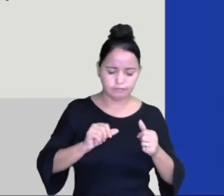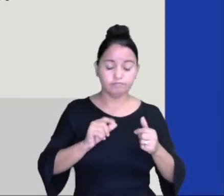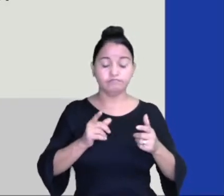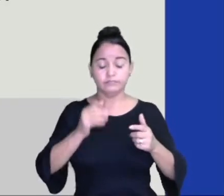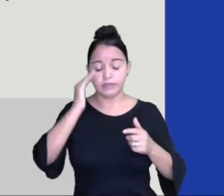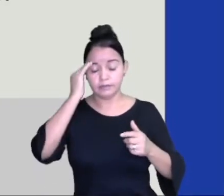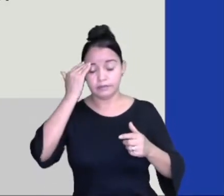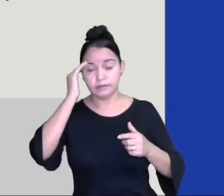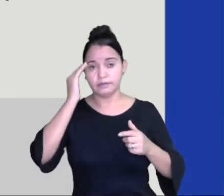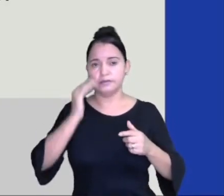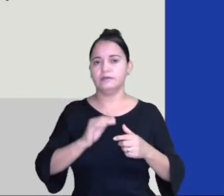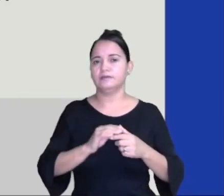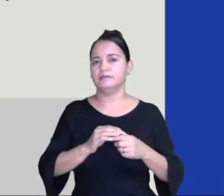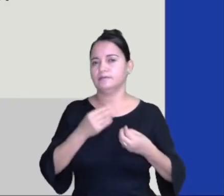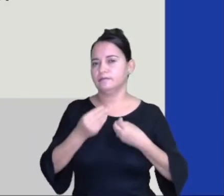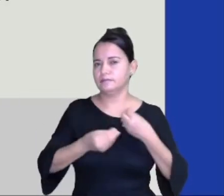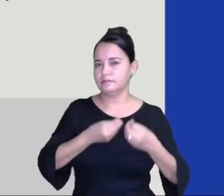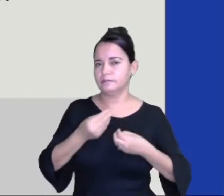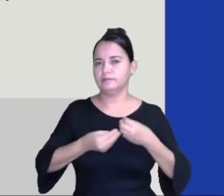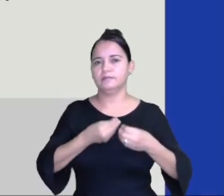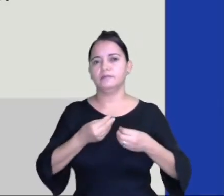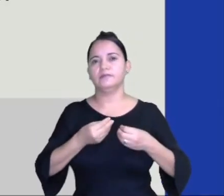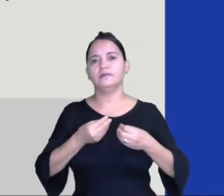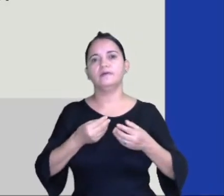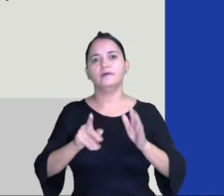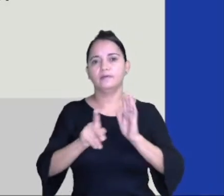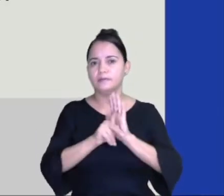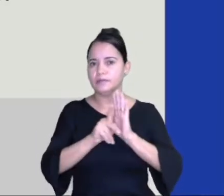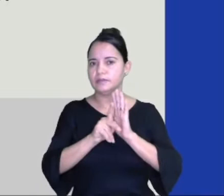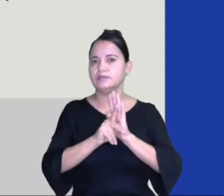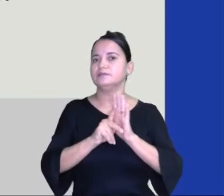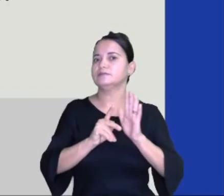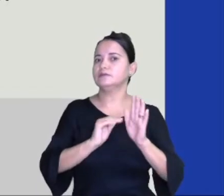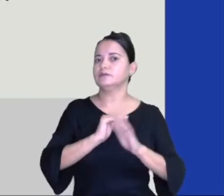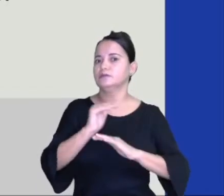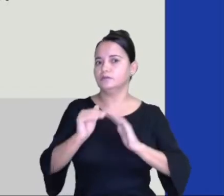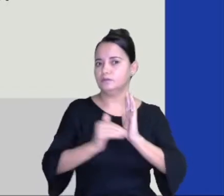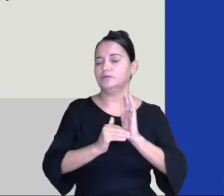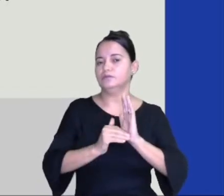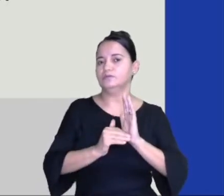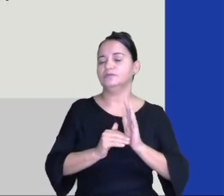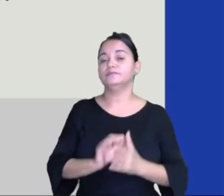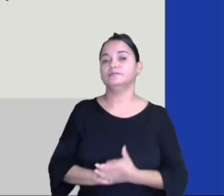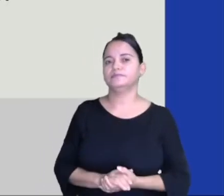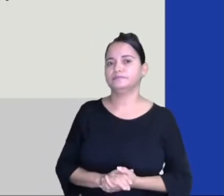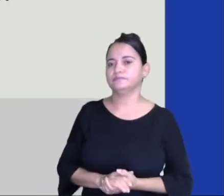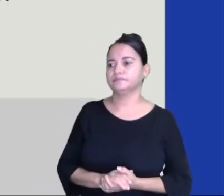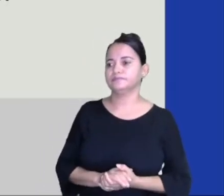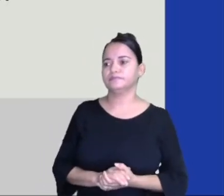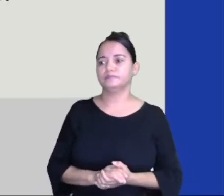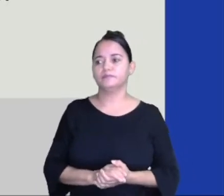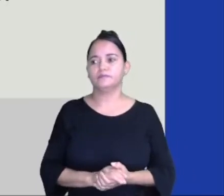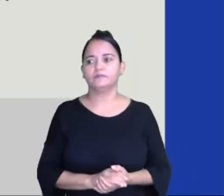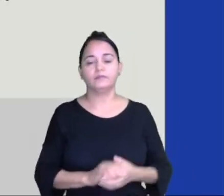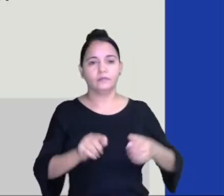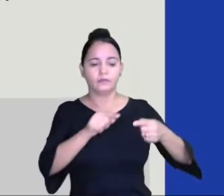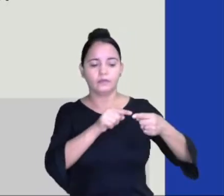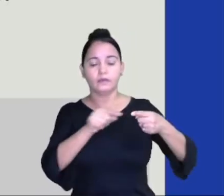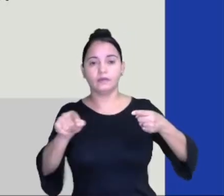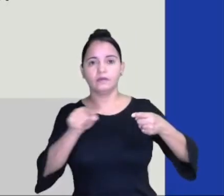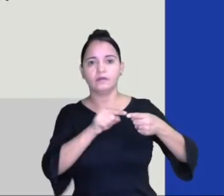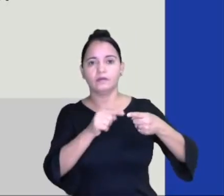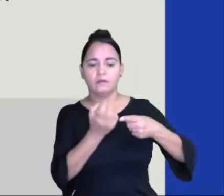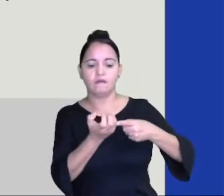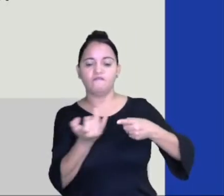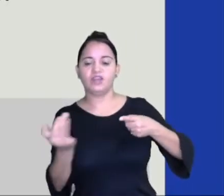transposição para identificar a parte que foi considerada do inteiro. E o traço de fração indica